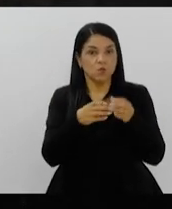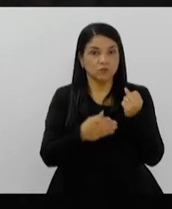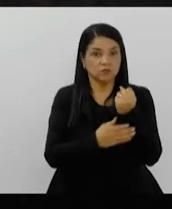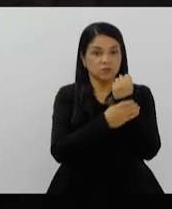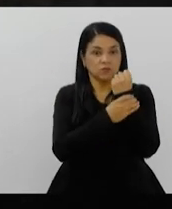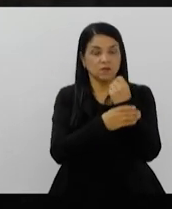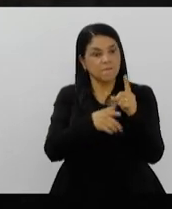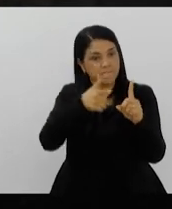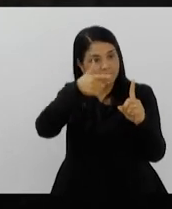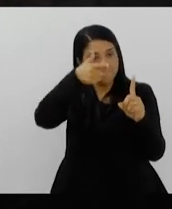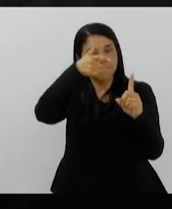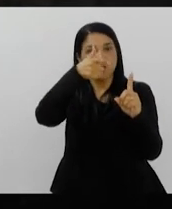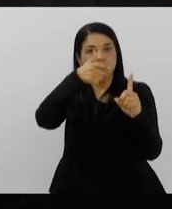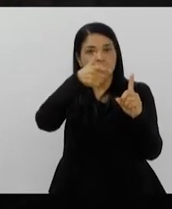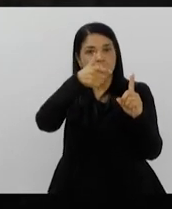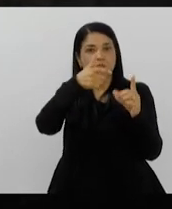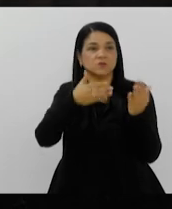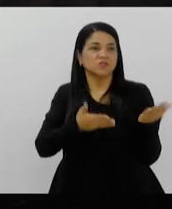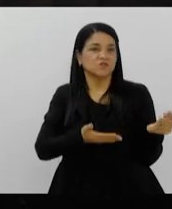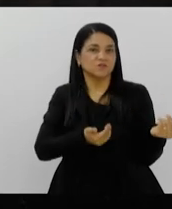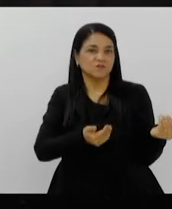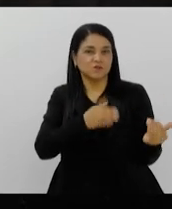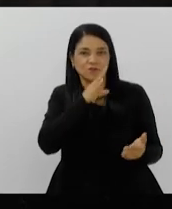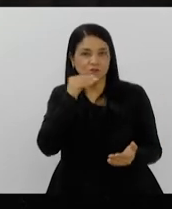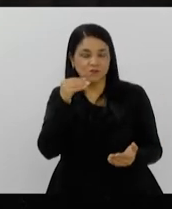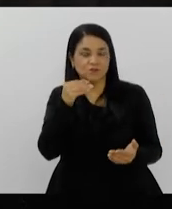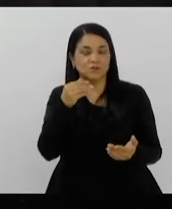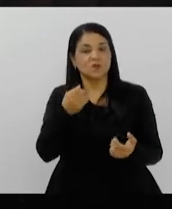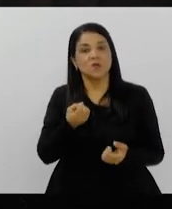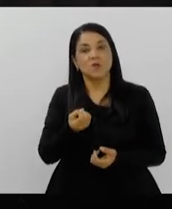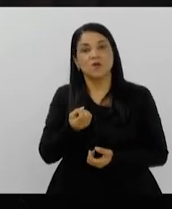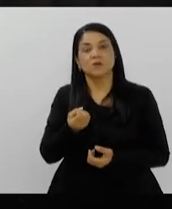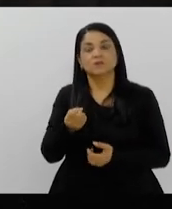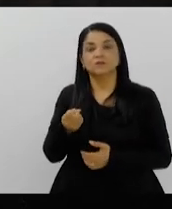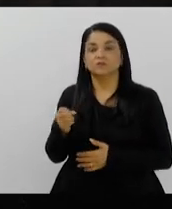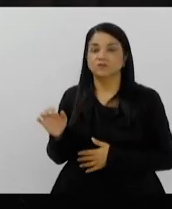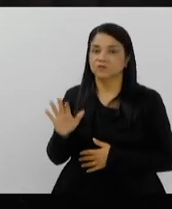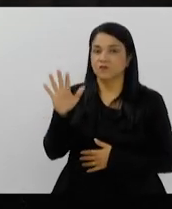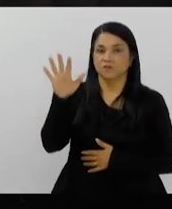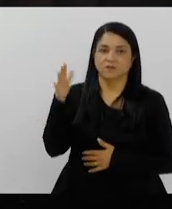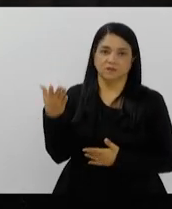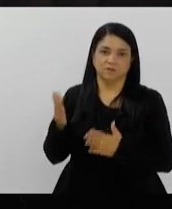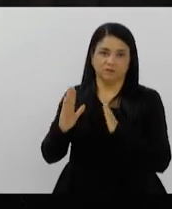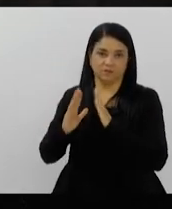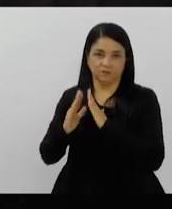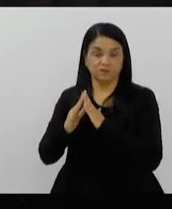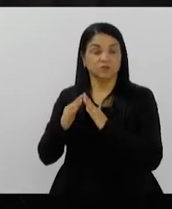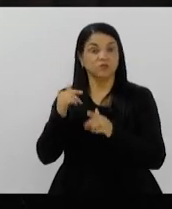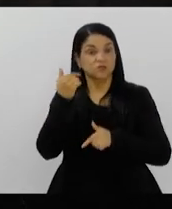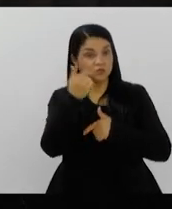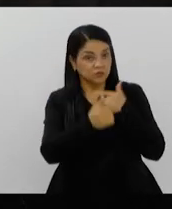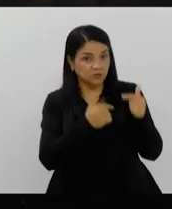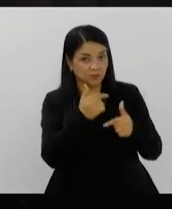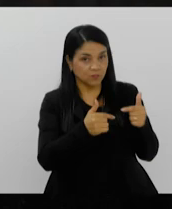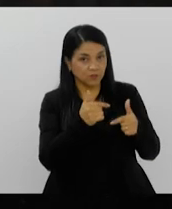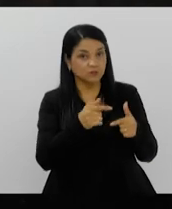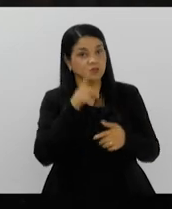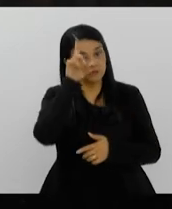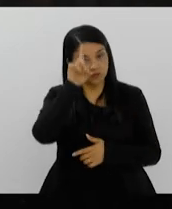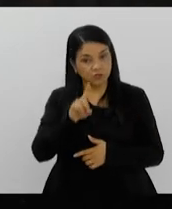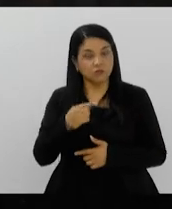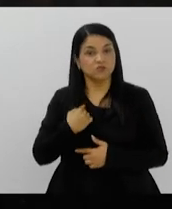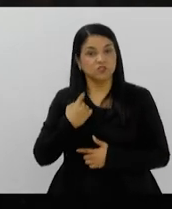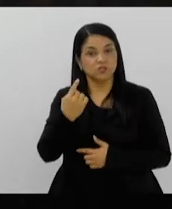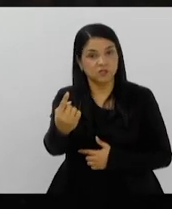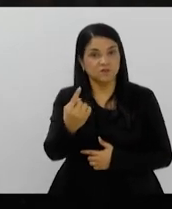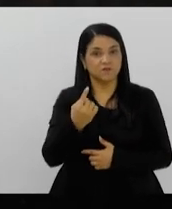na cabecinha da juventude ou dos favelados e faveladas. Os trabalhadores podem e devem ter o seu direito de ir e